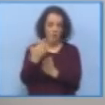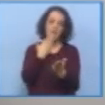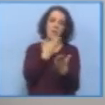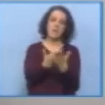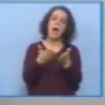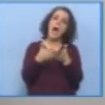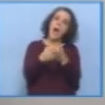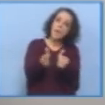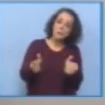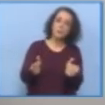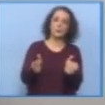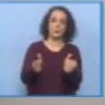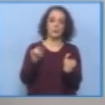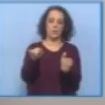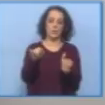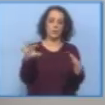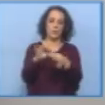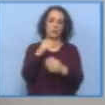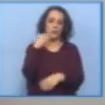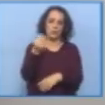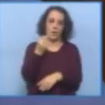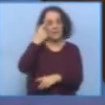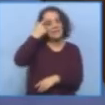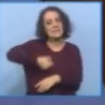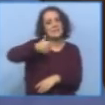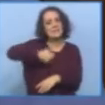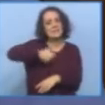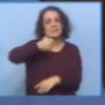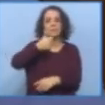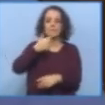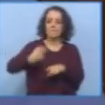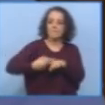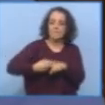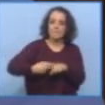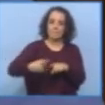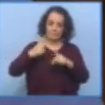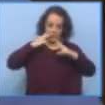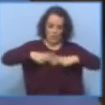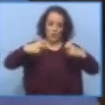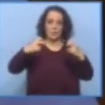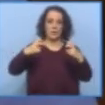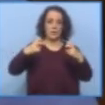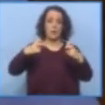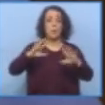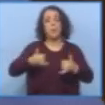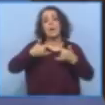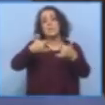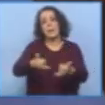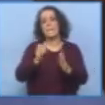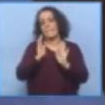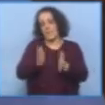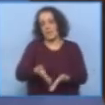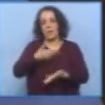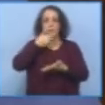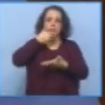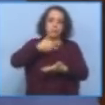abertura aos jovens se sentirem motivados a descobrir. Claro que depois tem que haver um amadurecimento, porque é evidente